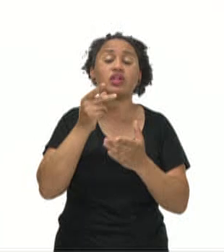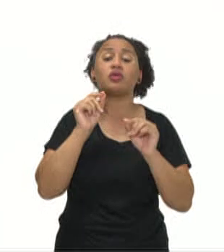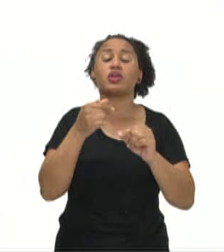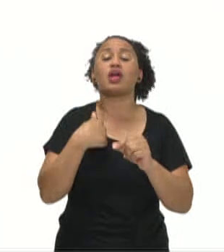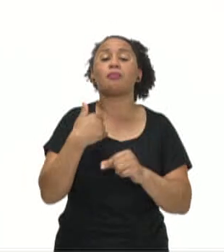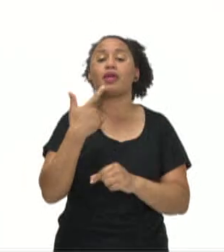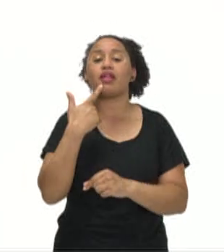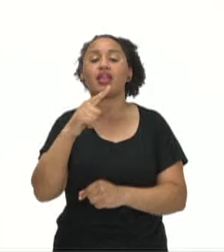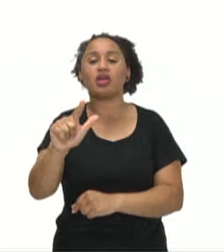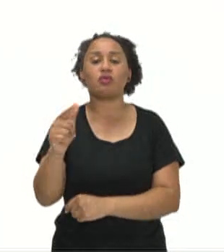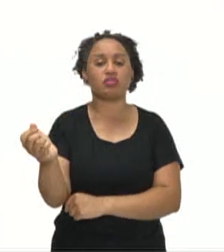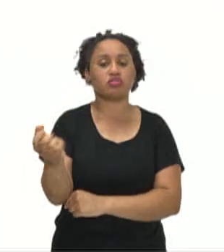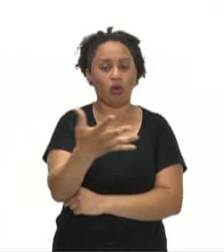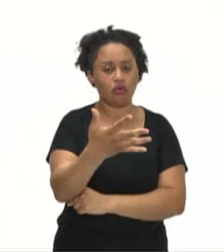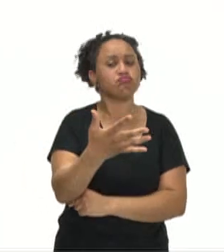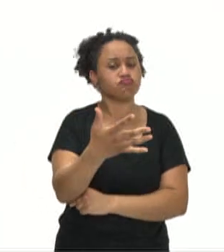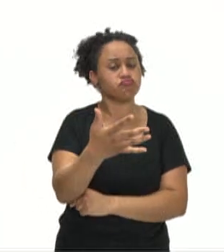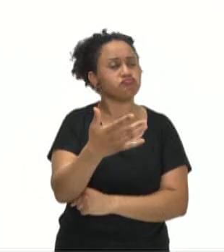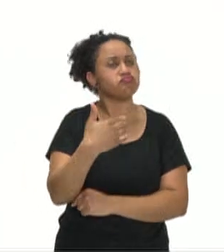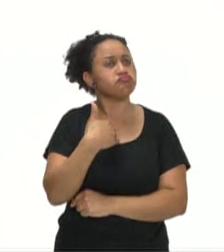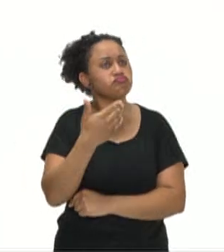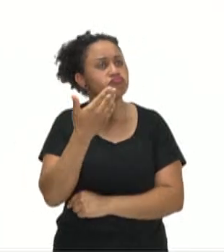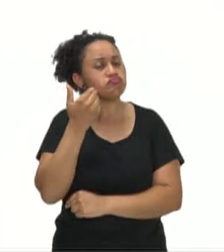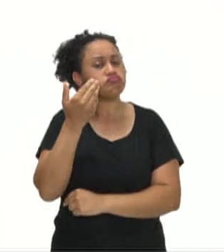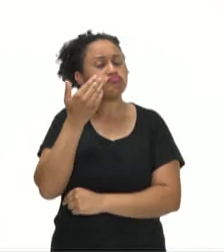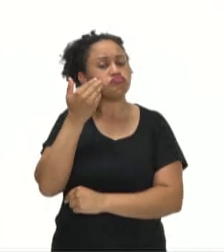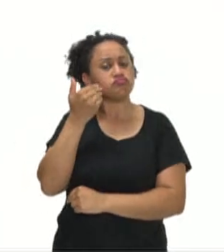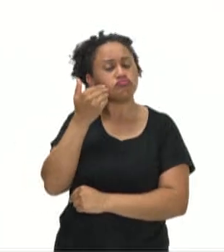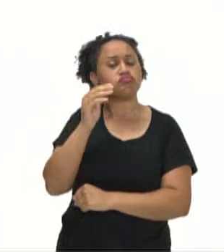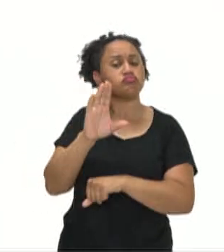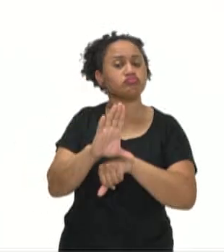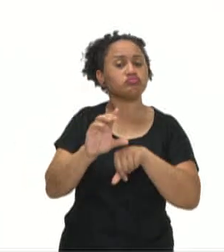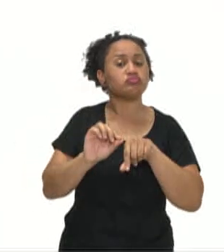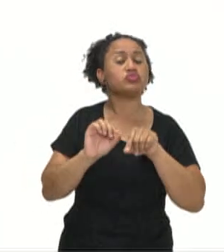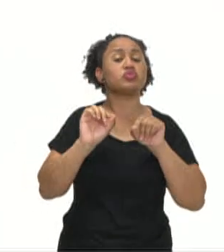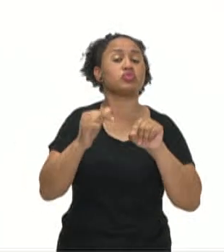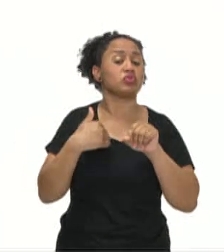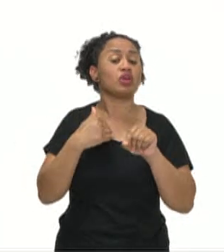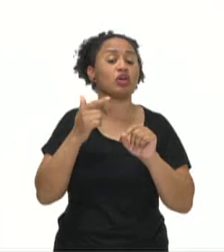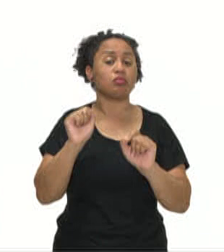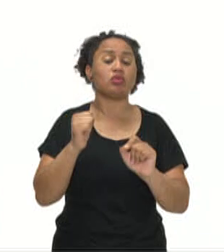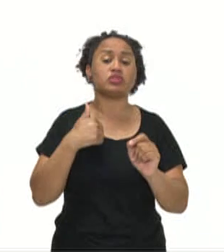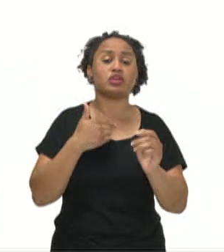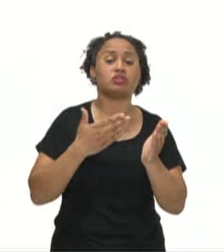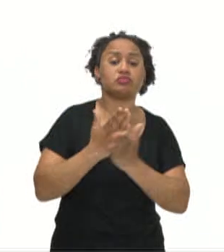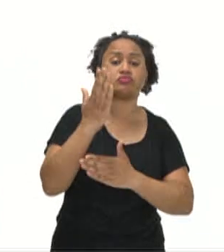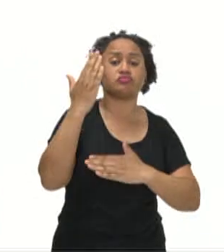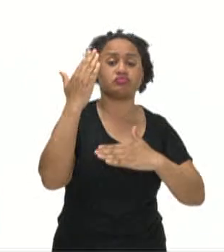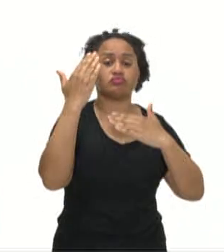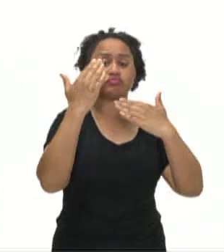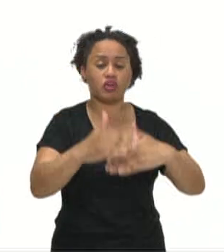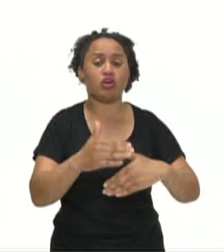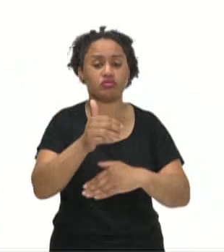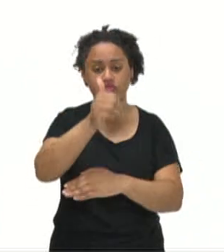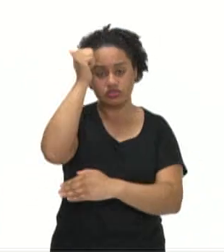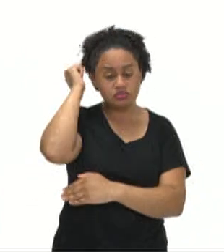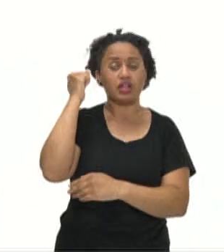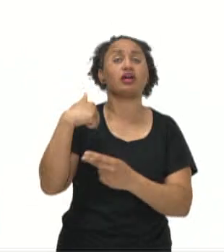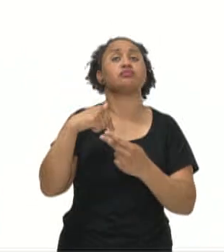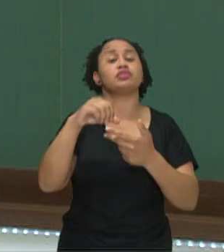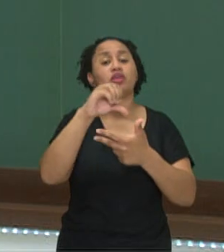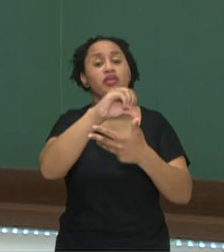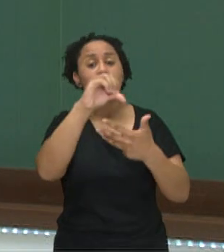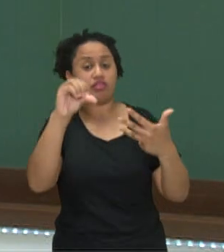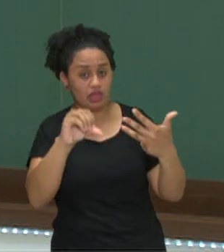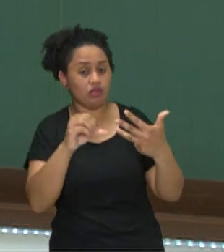idioma, né, que retemos conhecimento suficiente, por exemplo, para aprovação no vestibular, para mandar bem no Enem, né, você